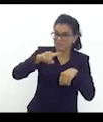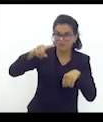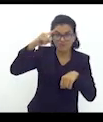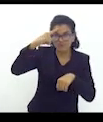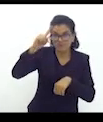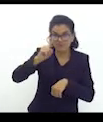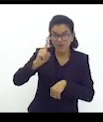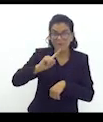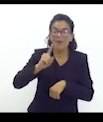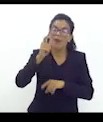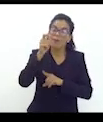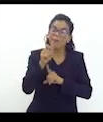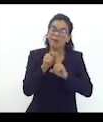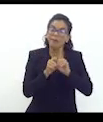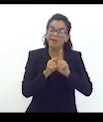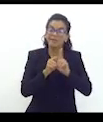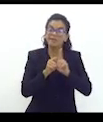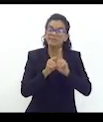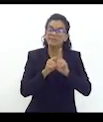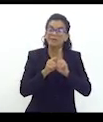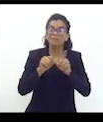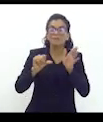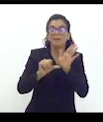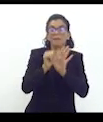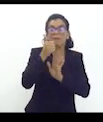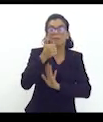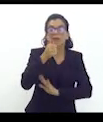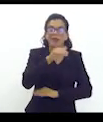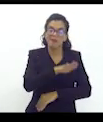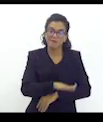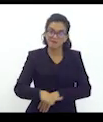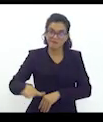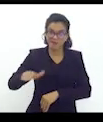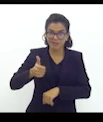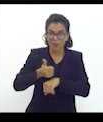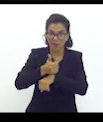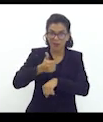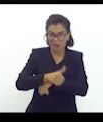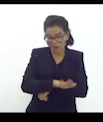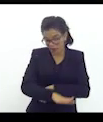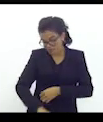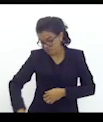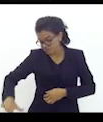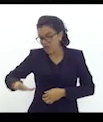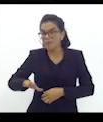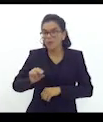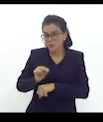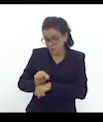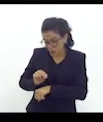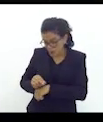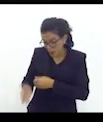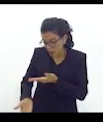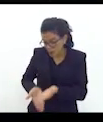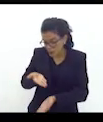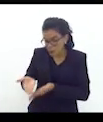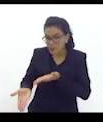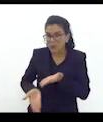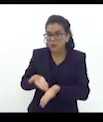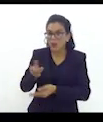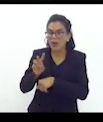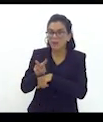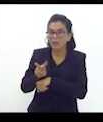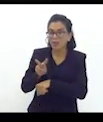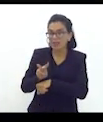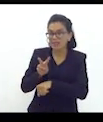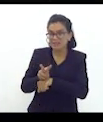sabe, que é o mês da primeira infância. Então, a gente fala aí de cuidado, trato, zelo,